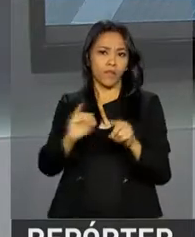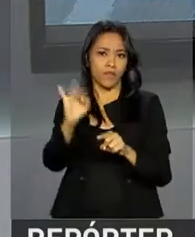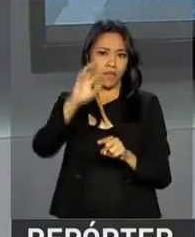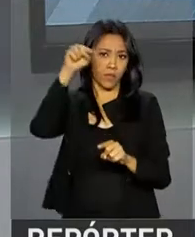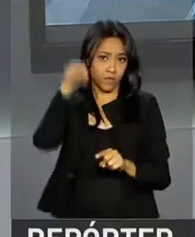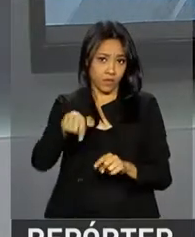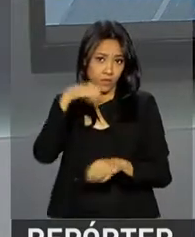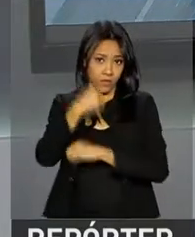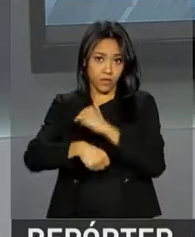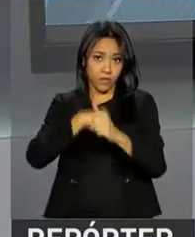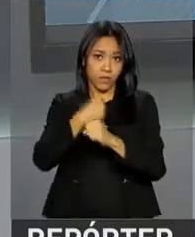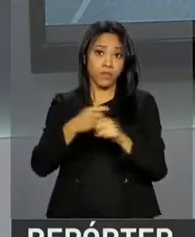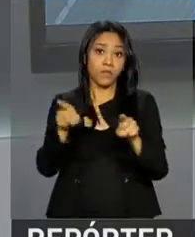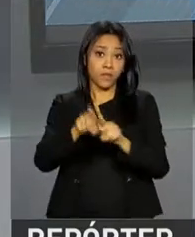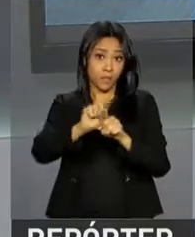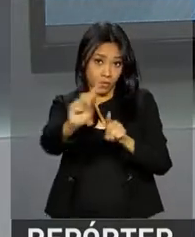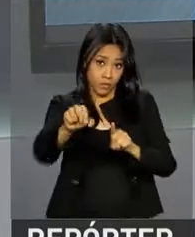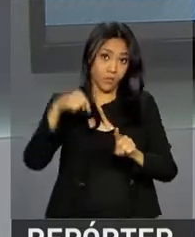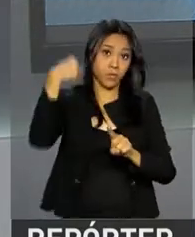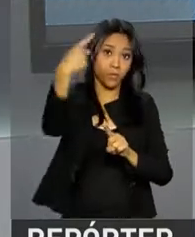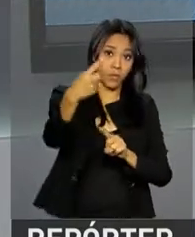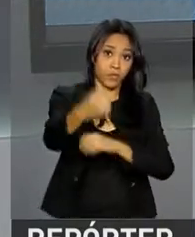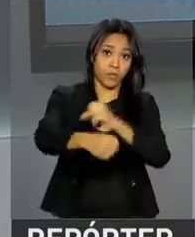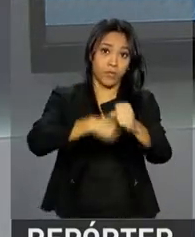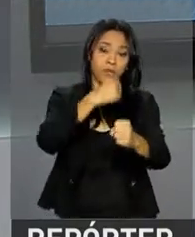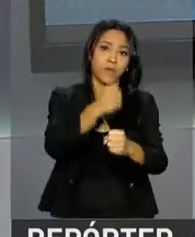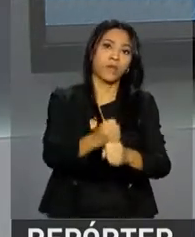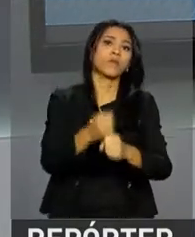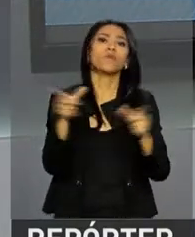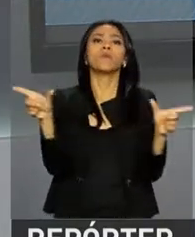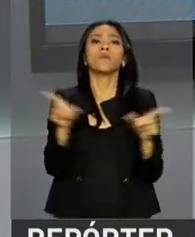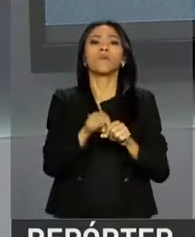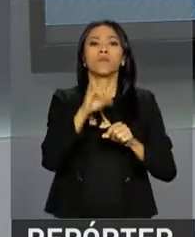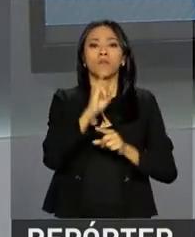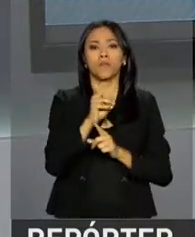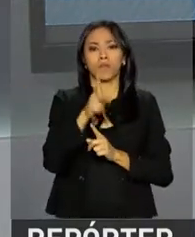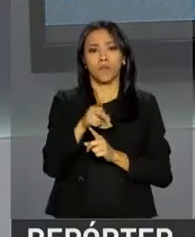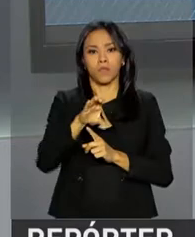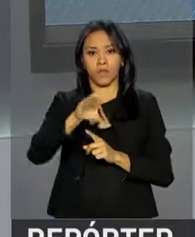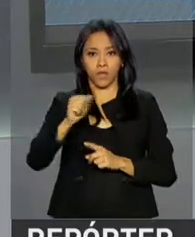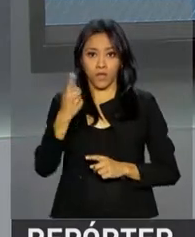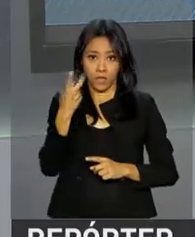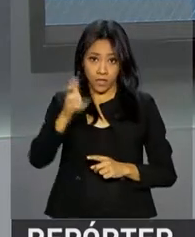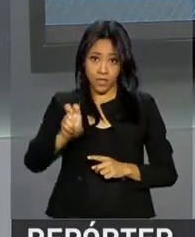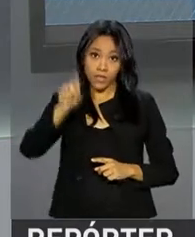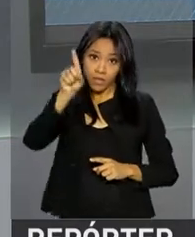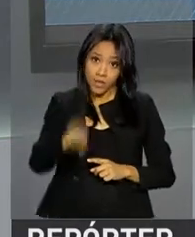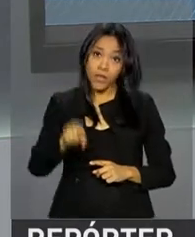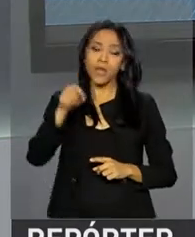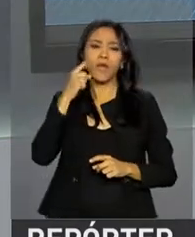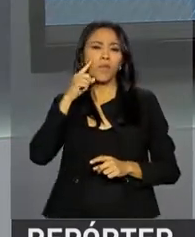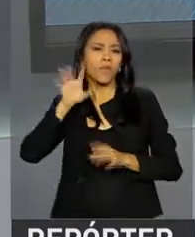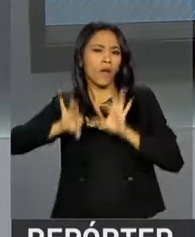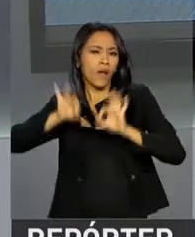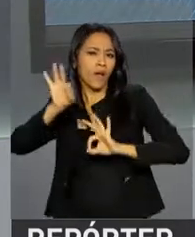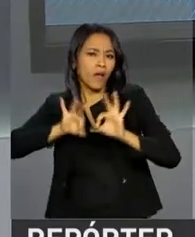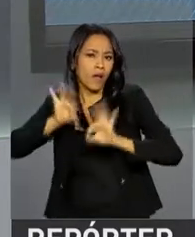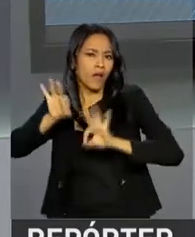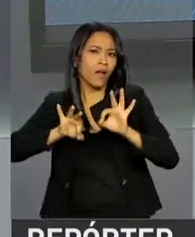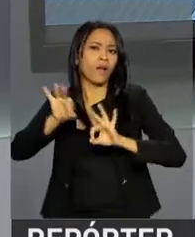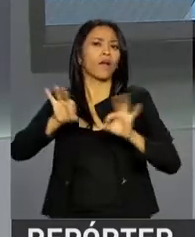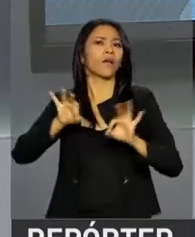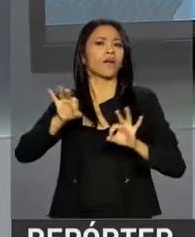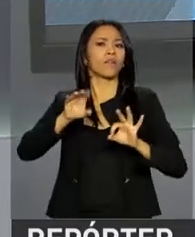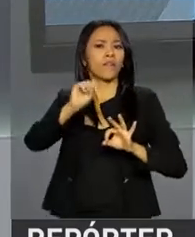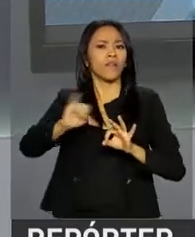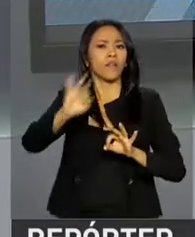e do próximo ano. O Índice Nacional de Preços ao Consumidor Amplo, o IPCA 15, considerado a prévia da inflação, divulgado hoje,